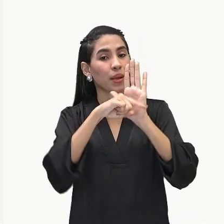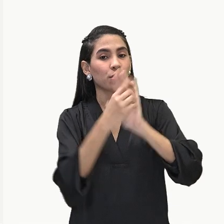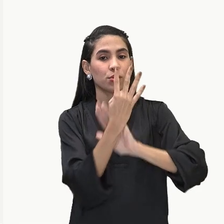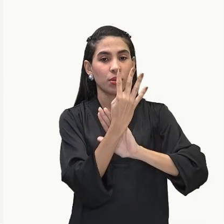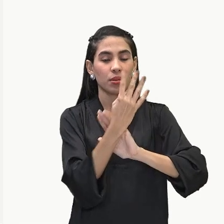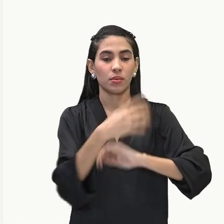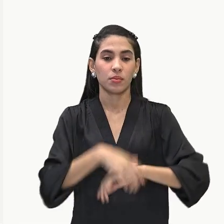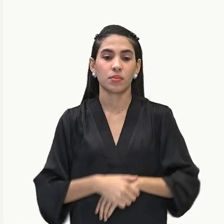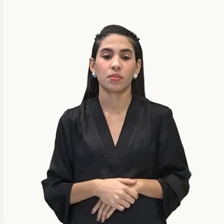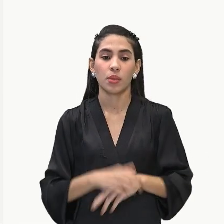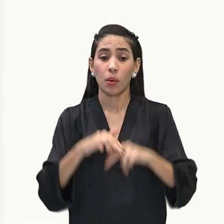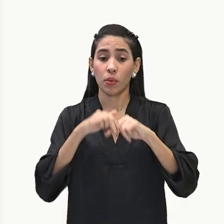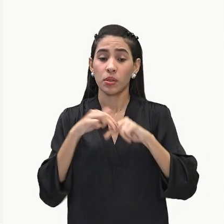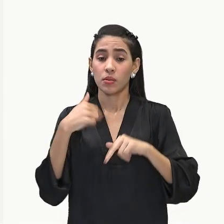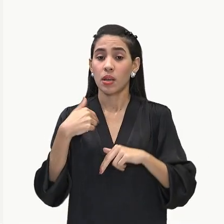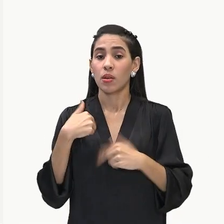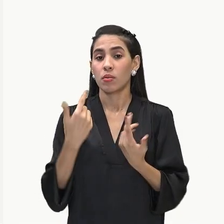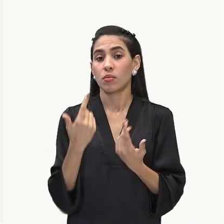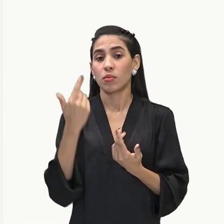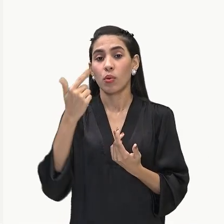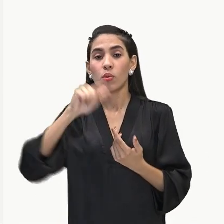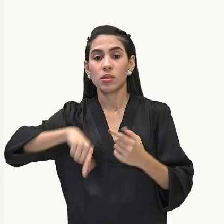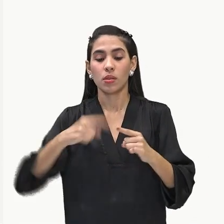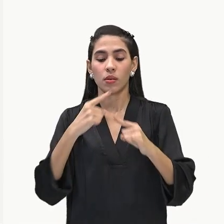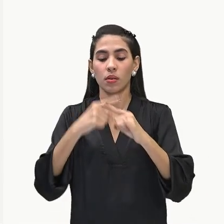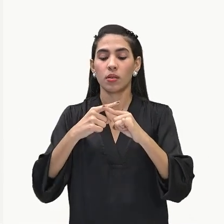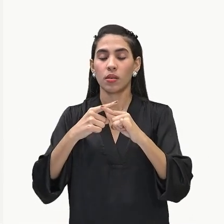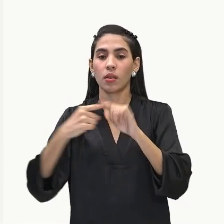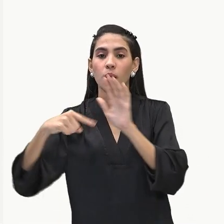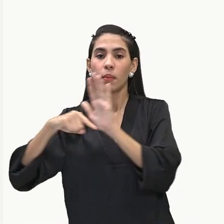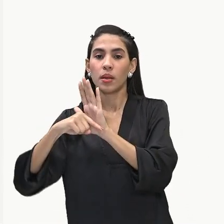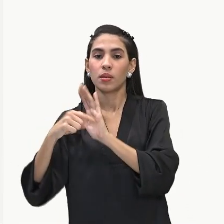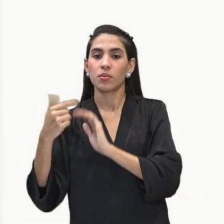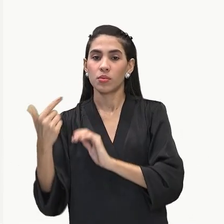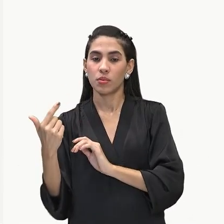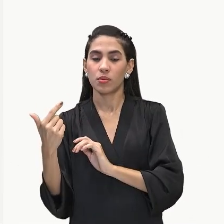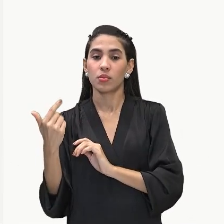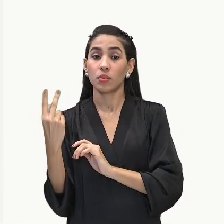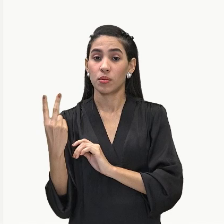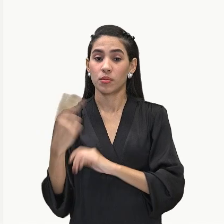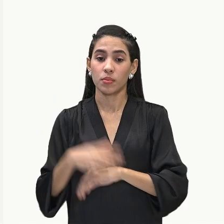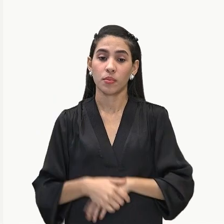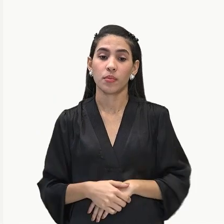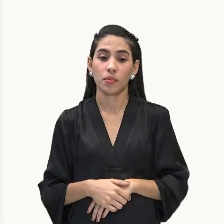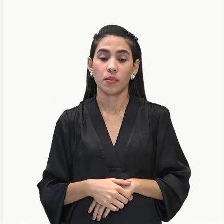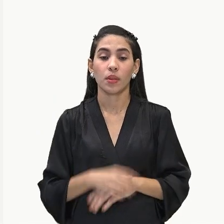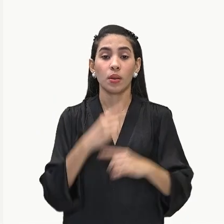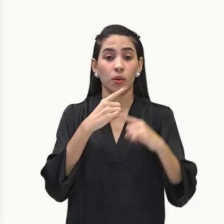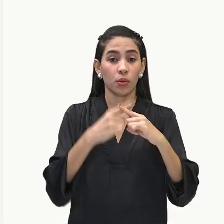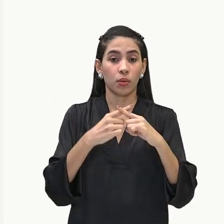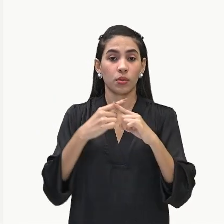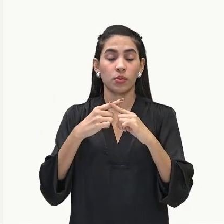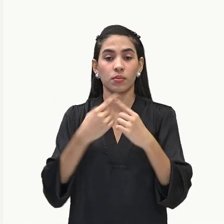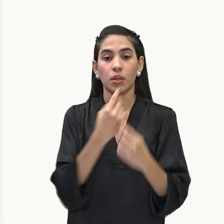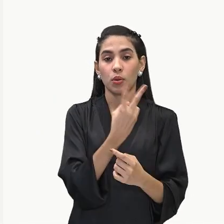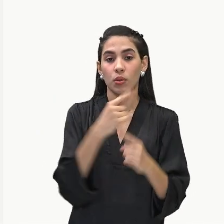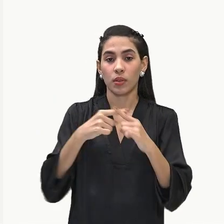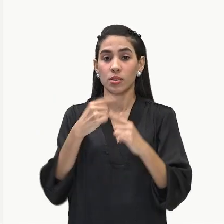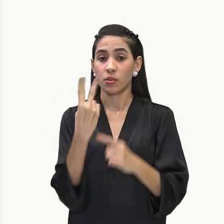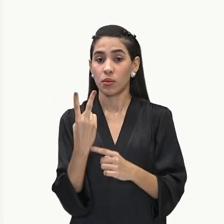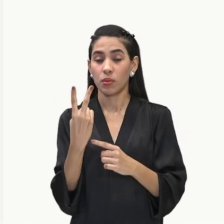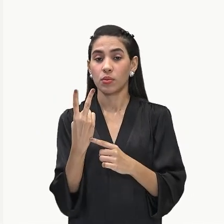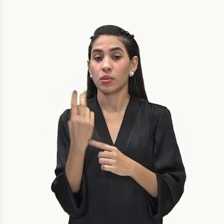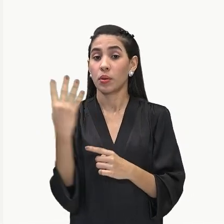4. Por isso que eu vou multiplicar por menos 2. Então, 2 vezes 2, 4.